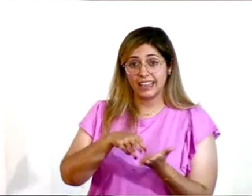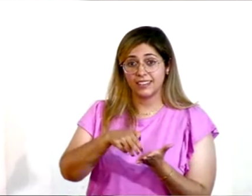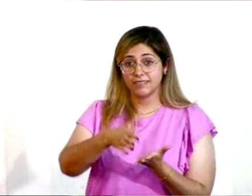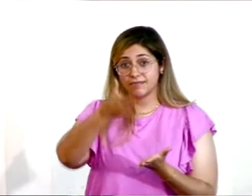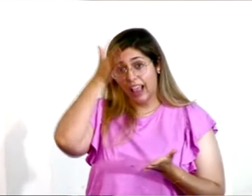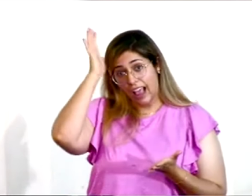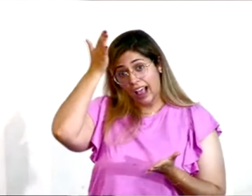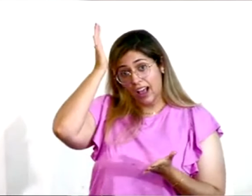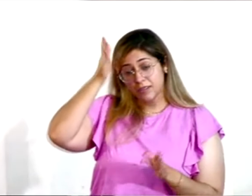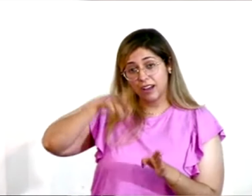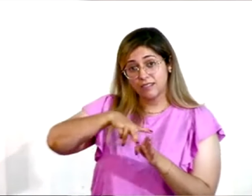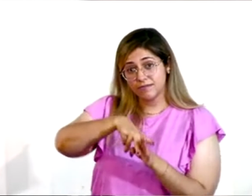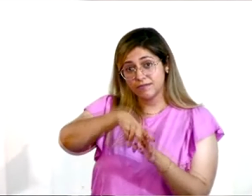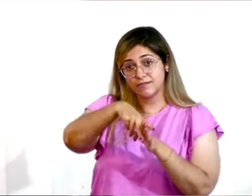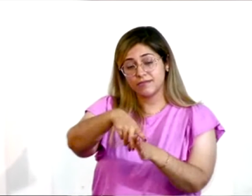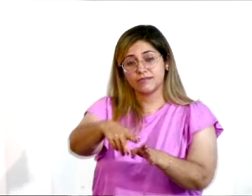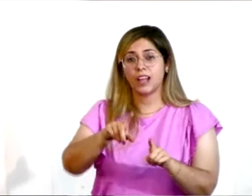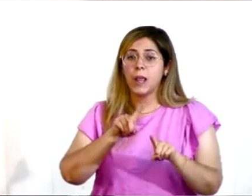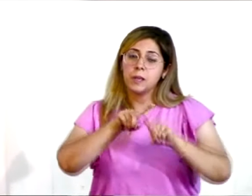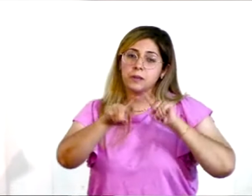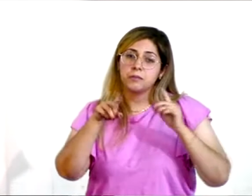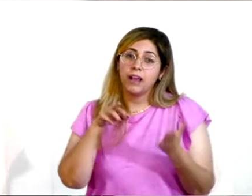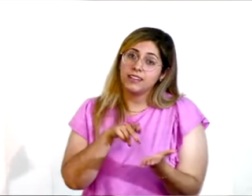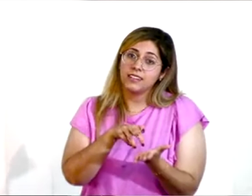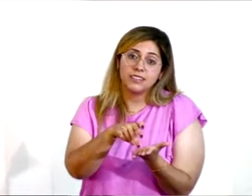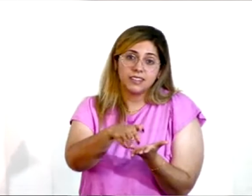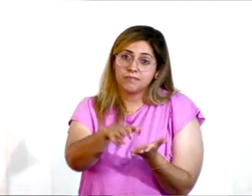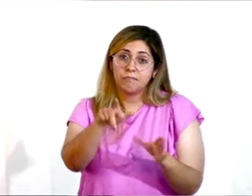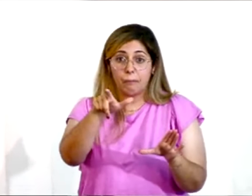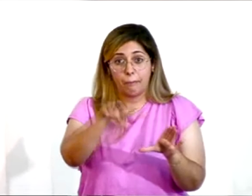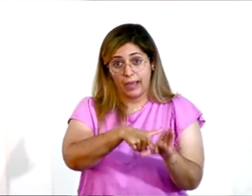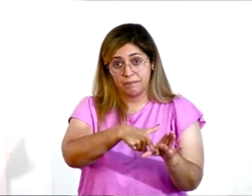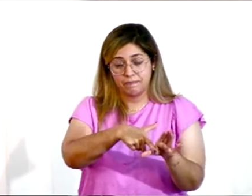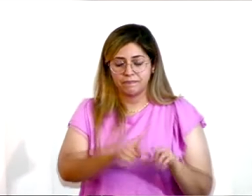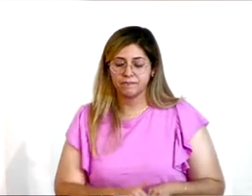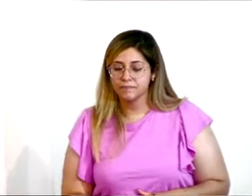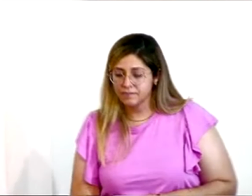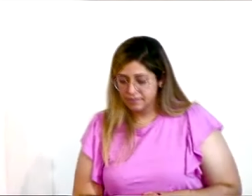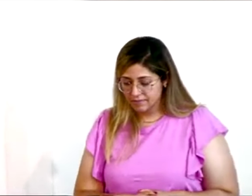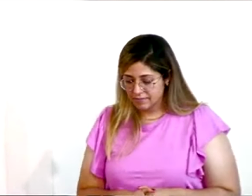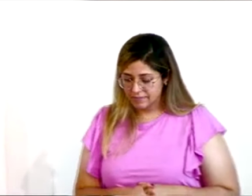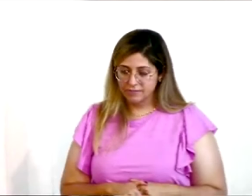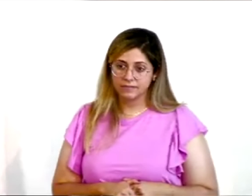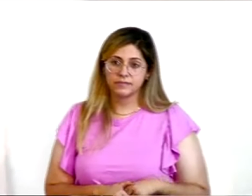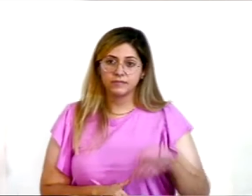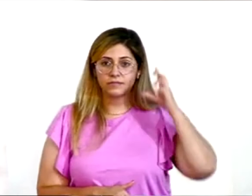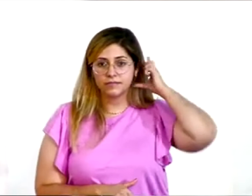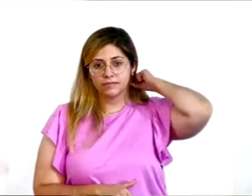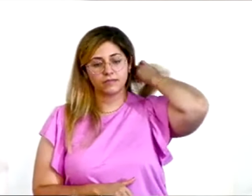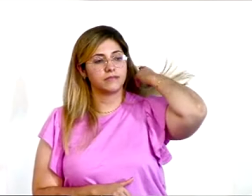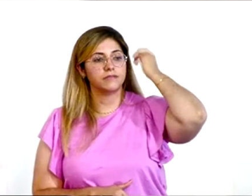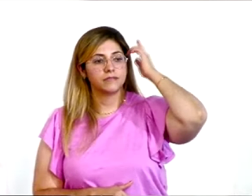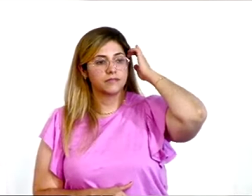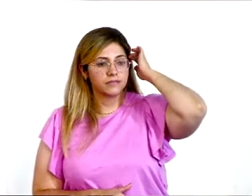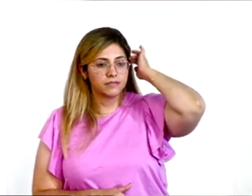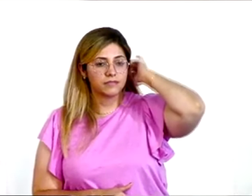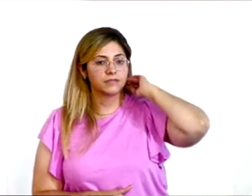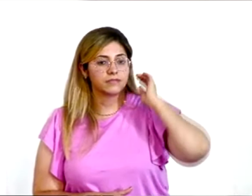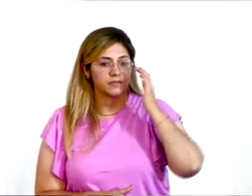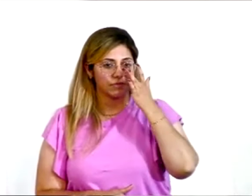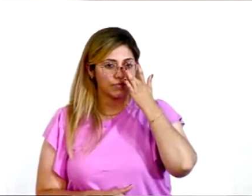cavalo, às vezes, em alguns momentos, mas a maior parte do tempo a pé mesmo. Os judeus não gostavam de andar a cavalo. Você não tem narrativas de judeus andando a